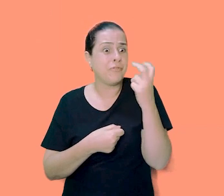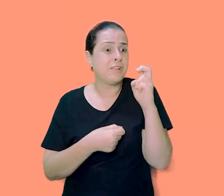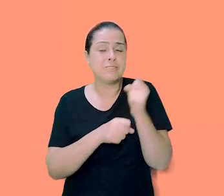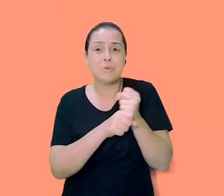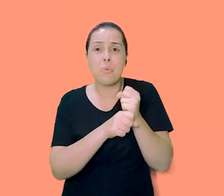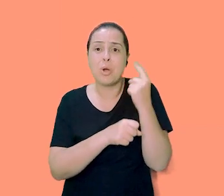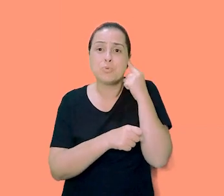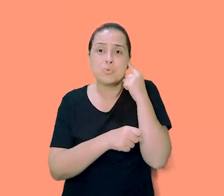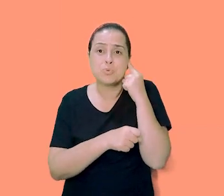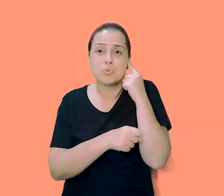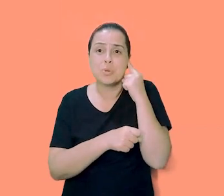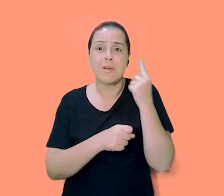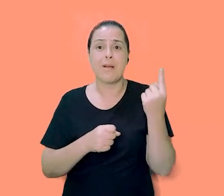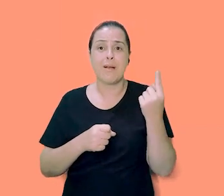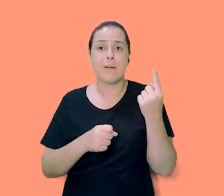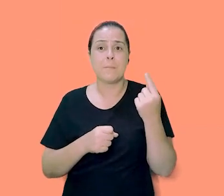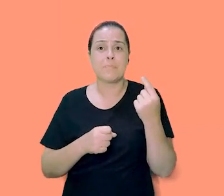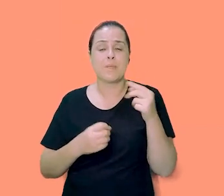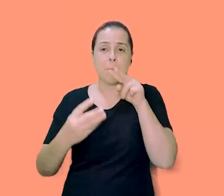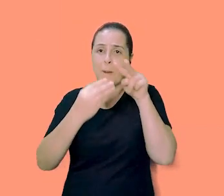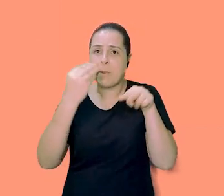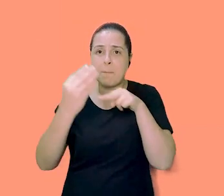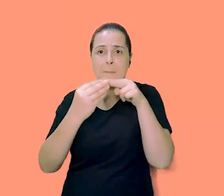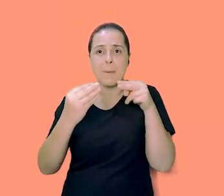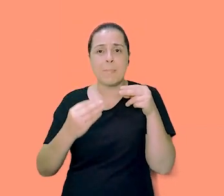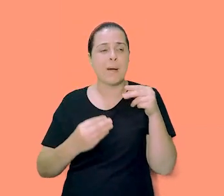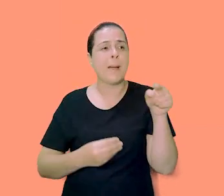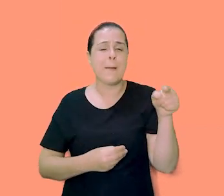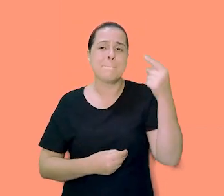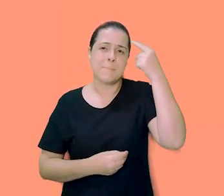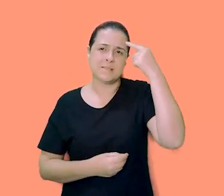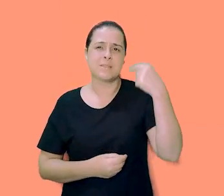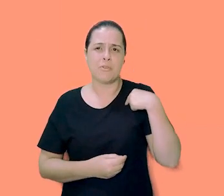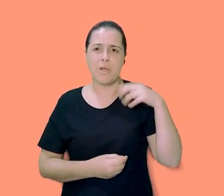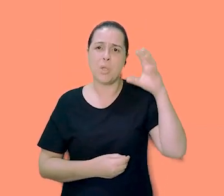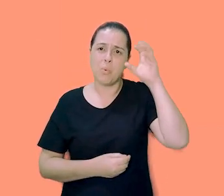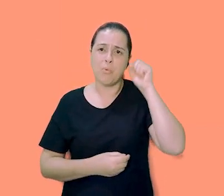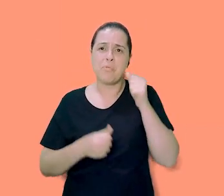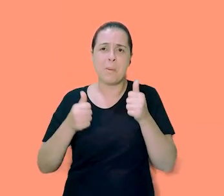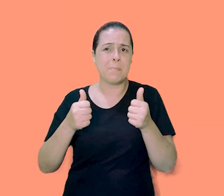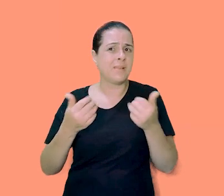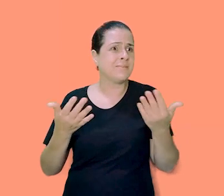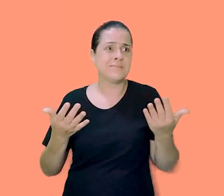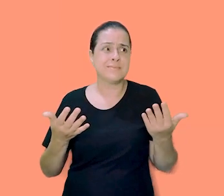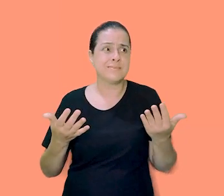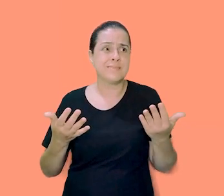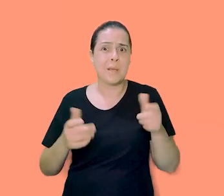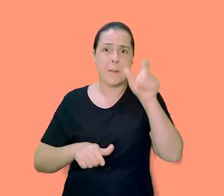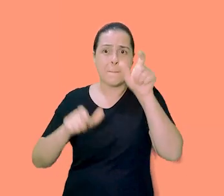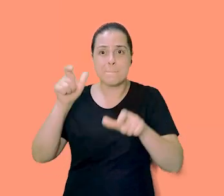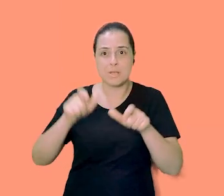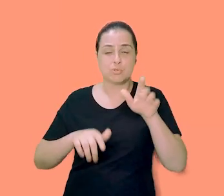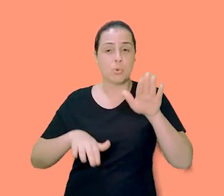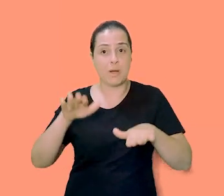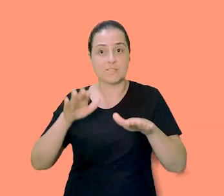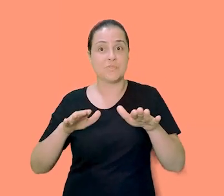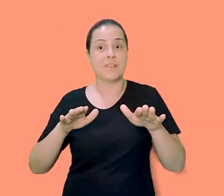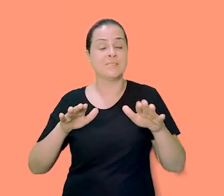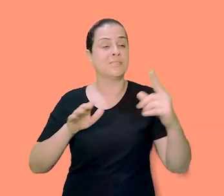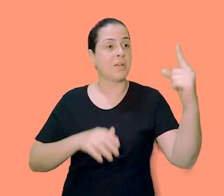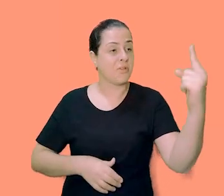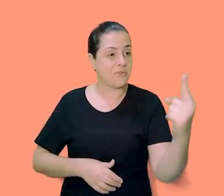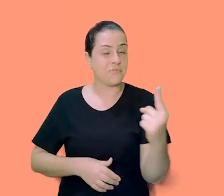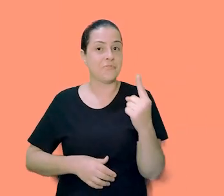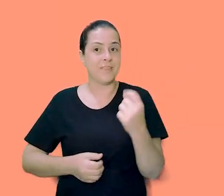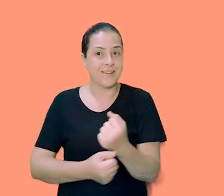assim, elas achavam que quando eu lia lábios, eu entendia. Então, elas não achavam que eu estava realmente ouvindo. E aí eu me lembro que tinham pessoas que conseguiam entender. Por exemplo, elas iam me